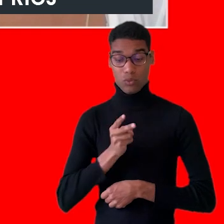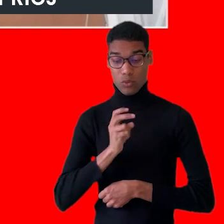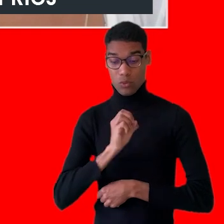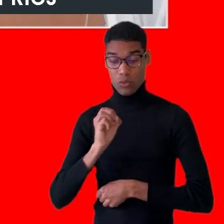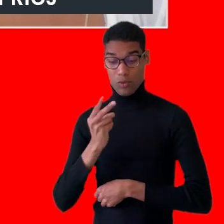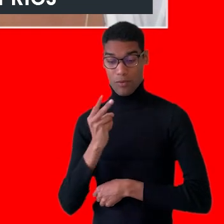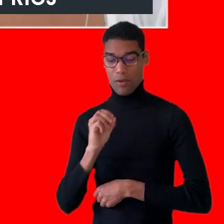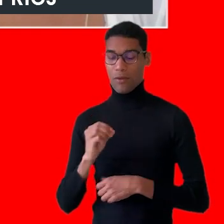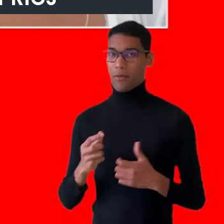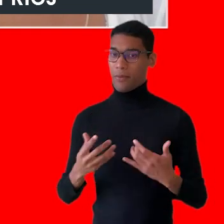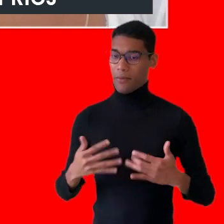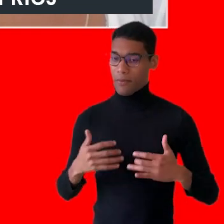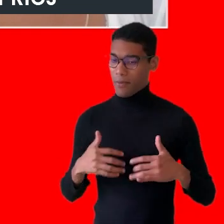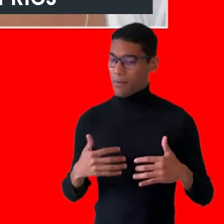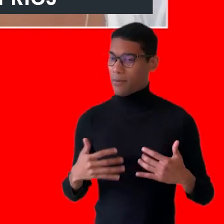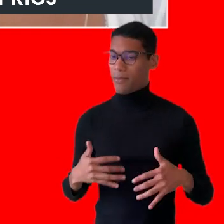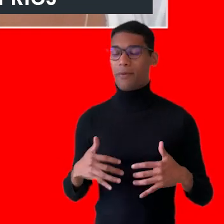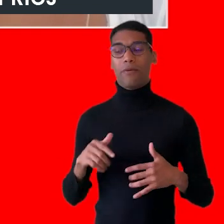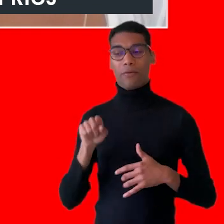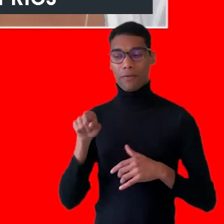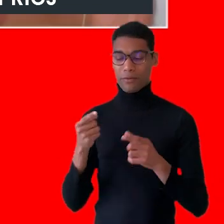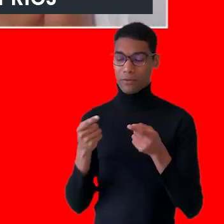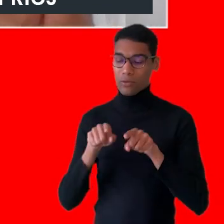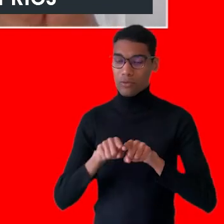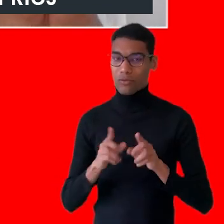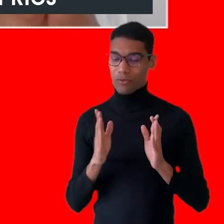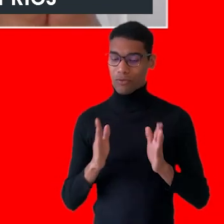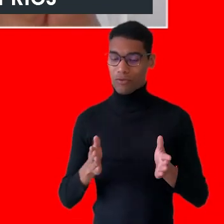olha, você já é meu parceiro, viu?